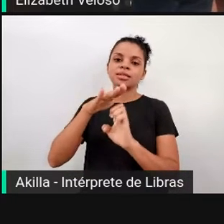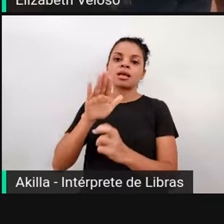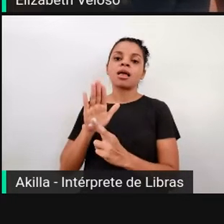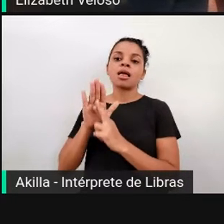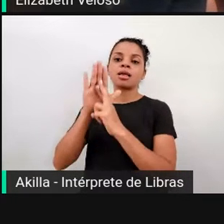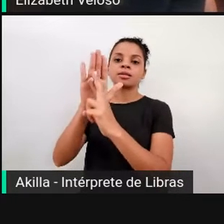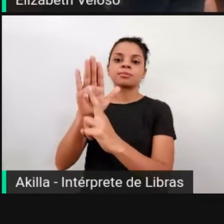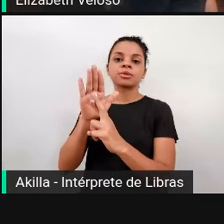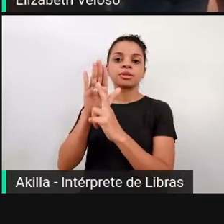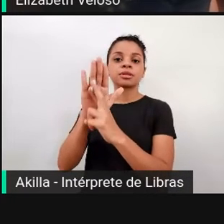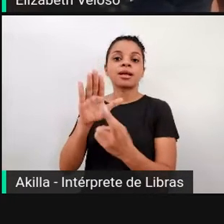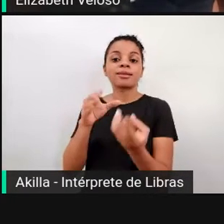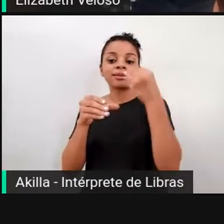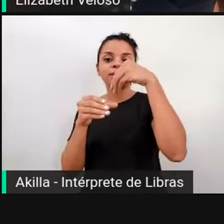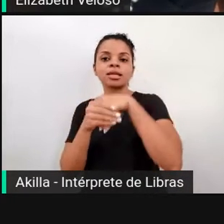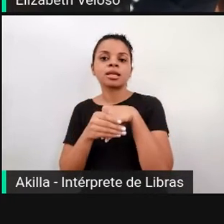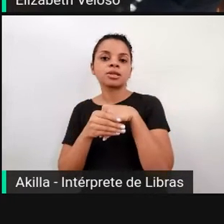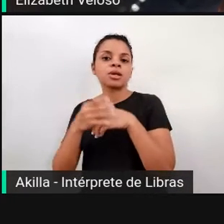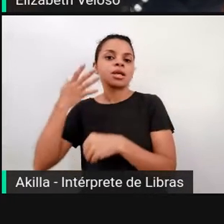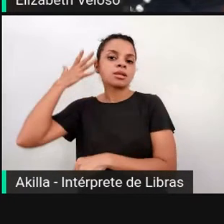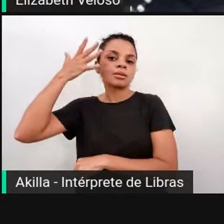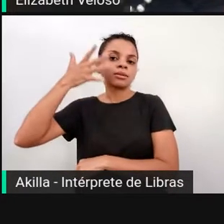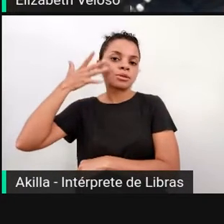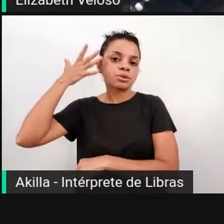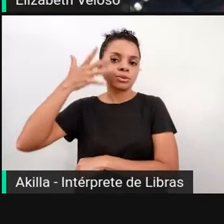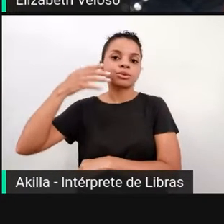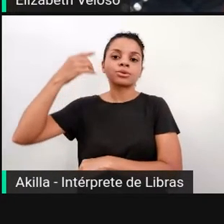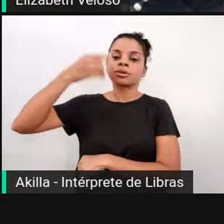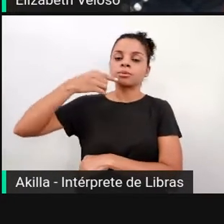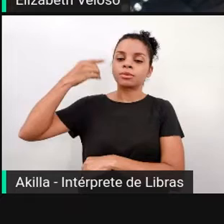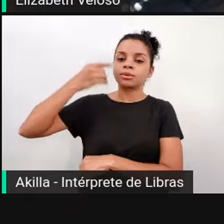no discurso da Lei de Proteção de Dados no Brasil, né?